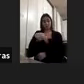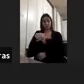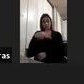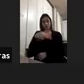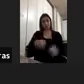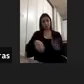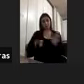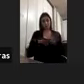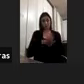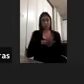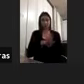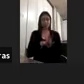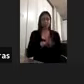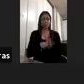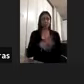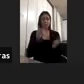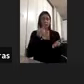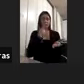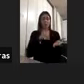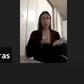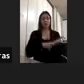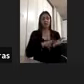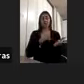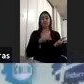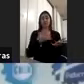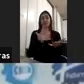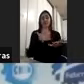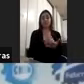Pegou em maio, só foi aceita em novembro.